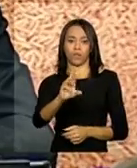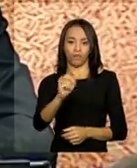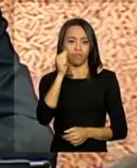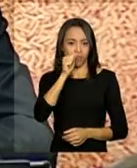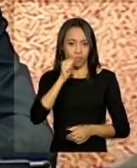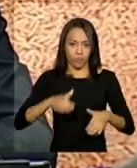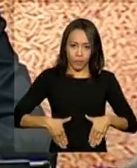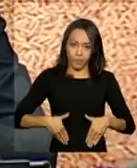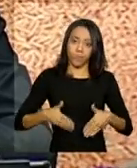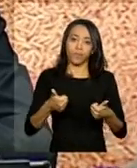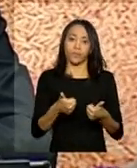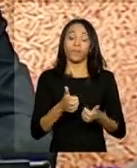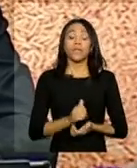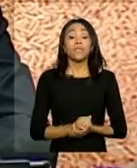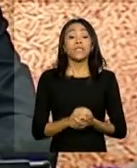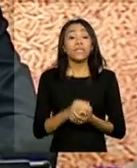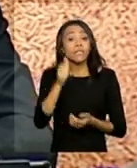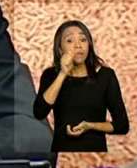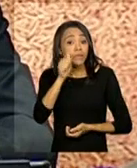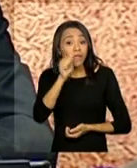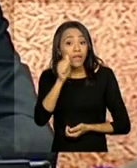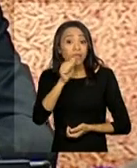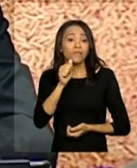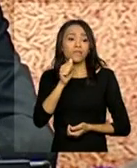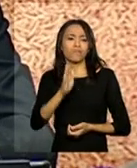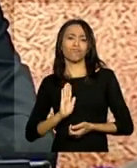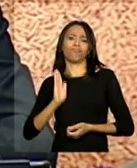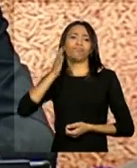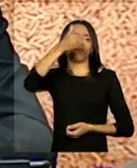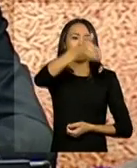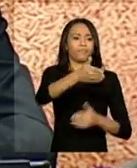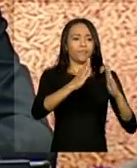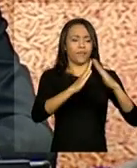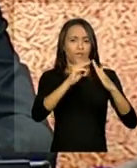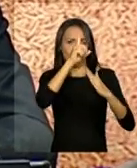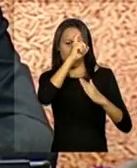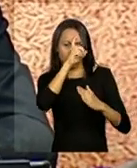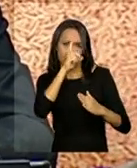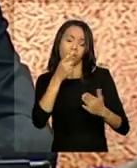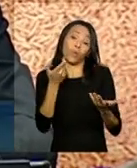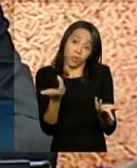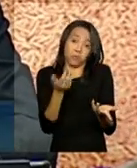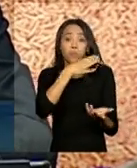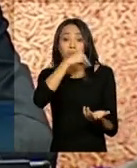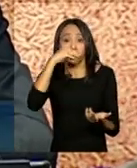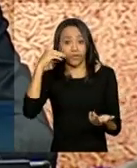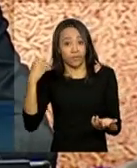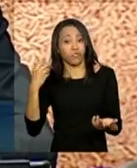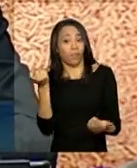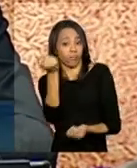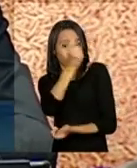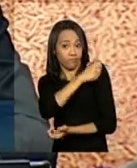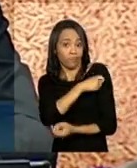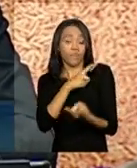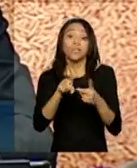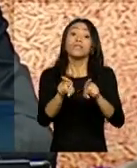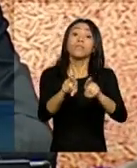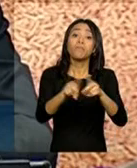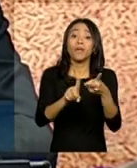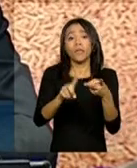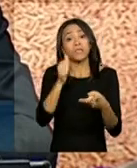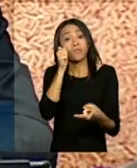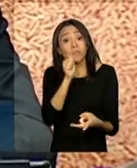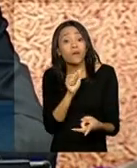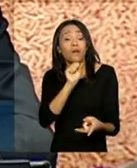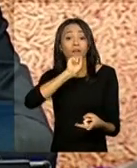mães no sentido de que elas busquem o serviço de saúde seja os adolescentes para tomarem a vacina sejam as mães e as